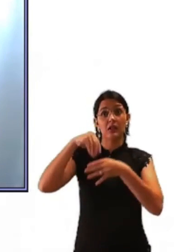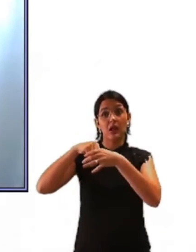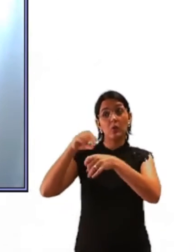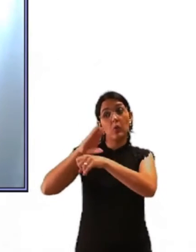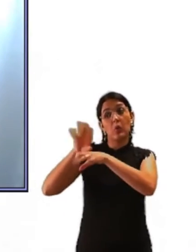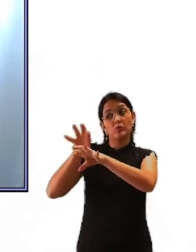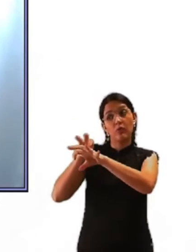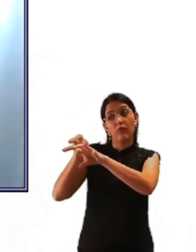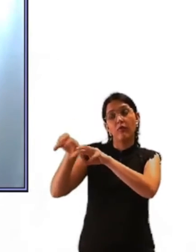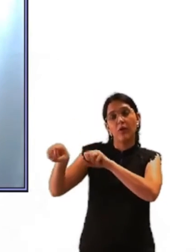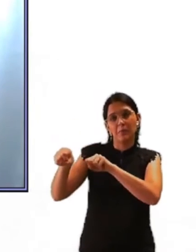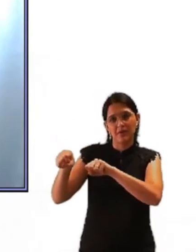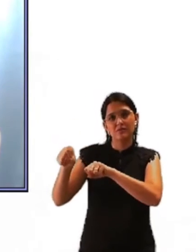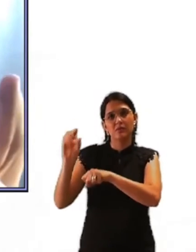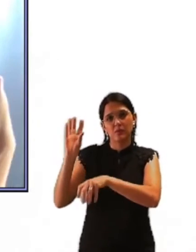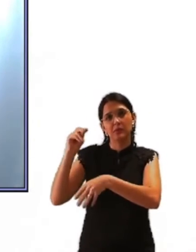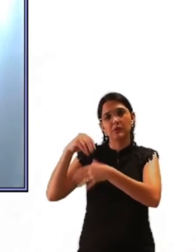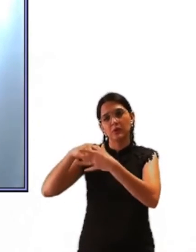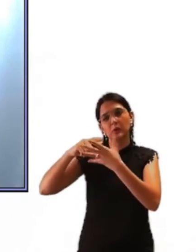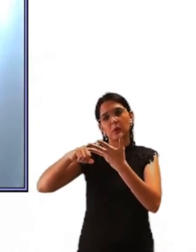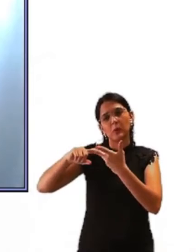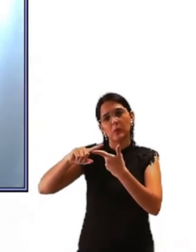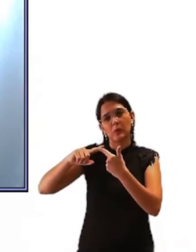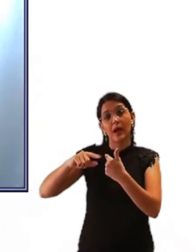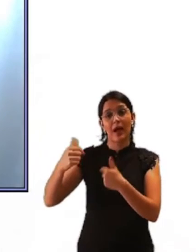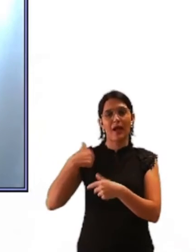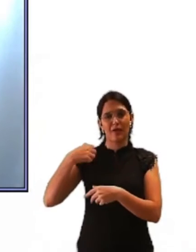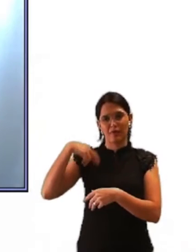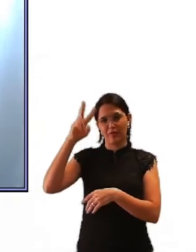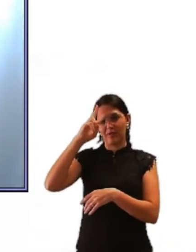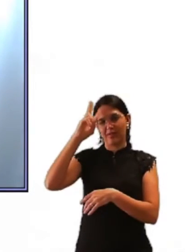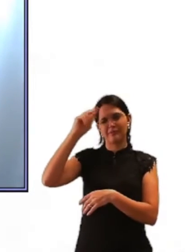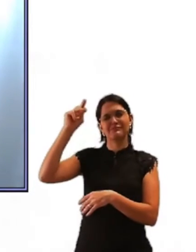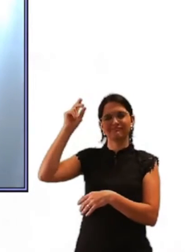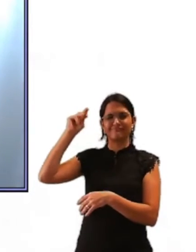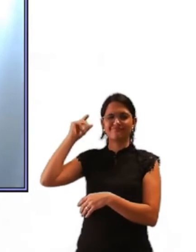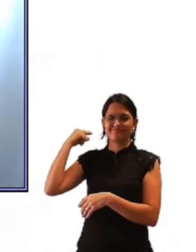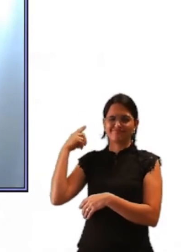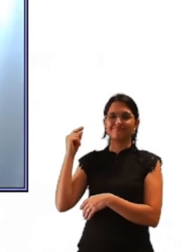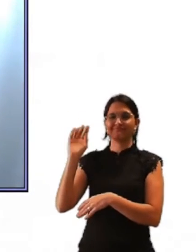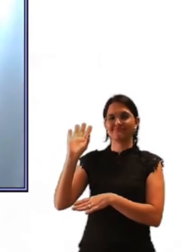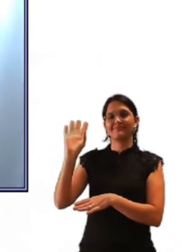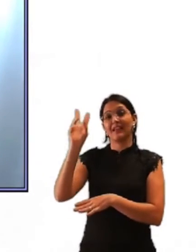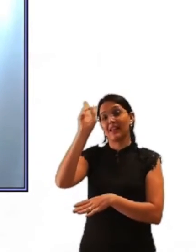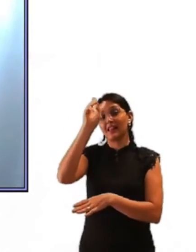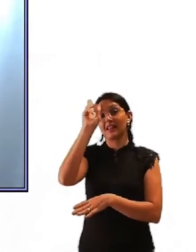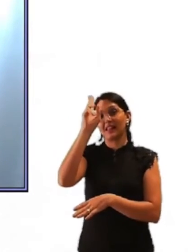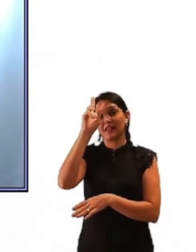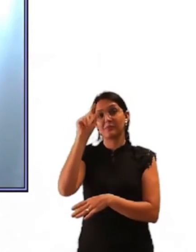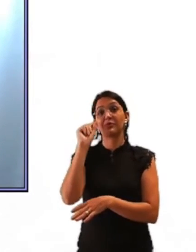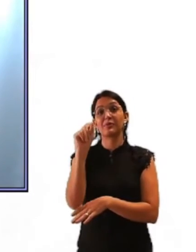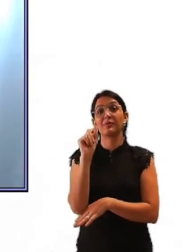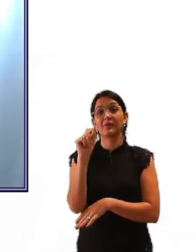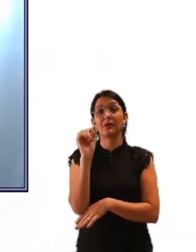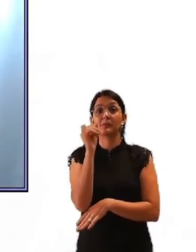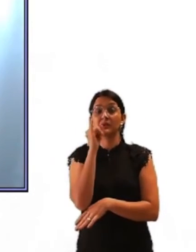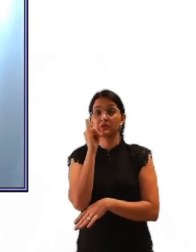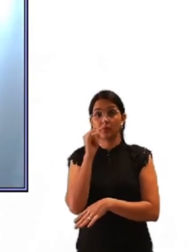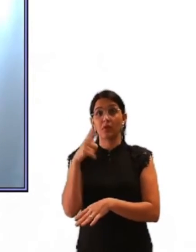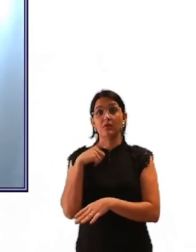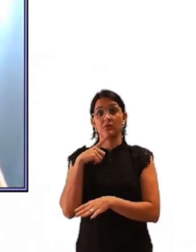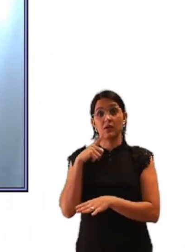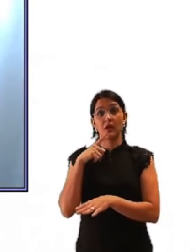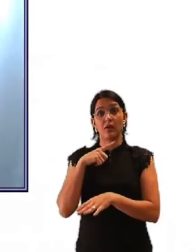formação. Na formação, pelo que eu me lembro, né, a minha formação já foi há um tempo atrás, a gente teve um conteúdo